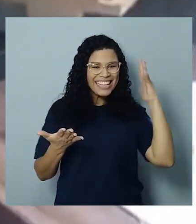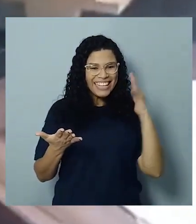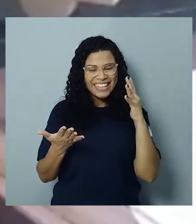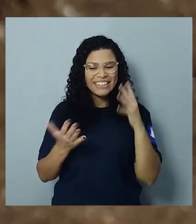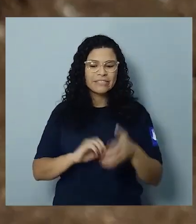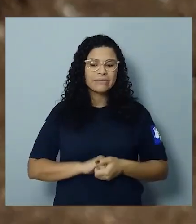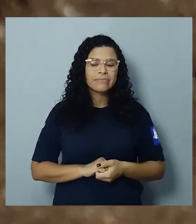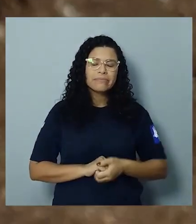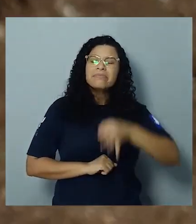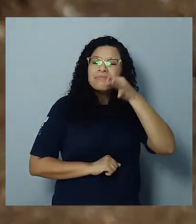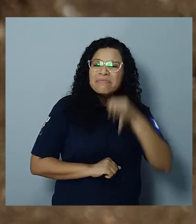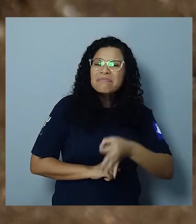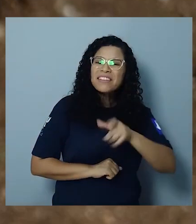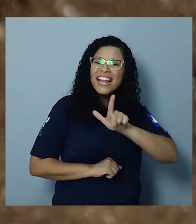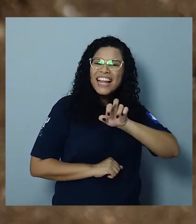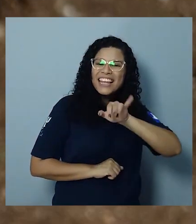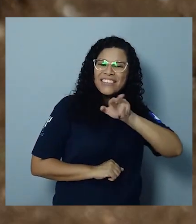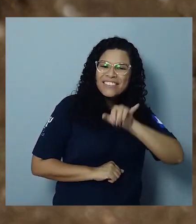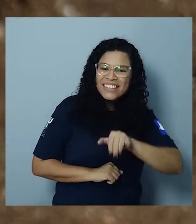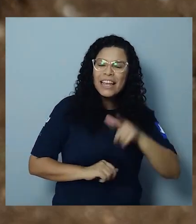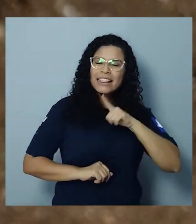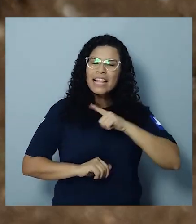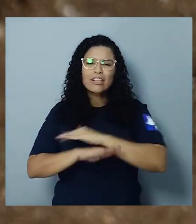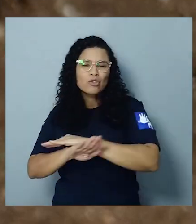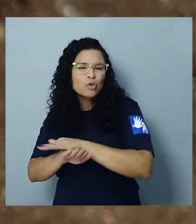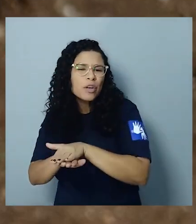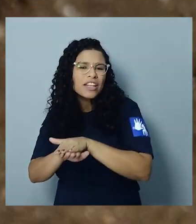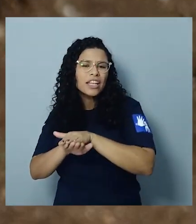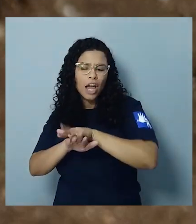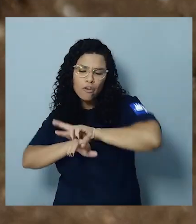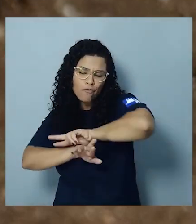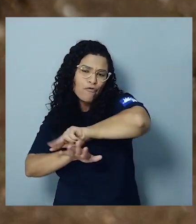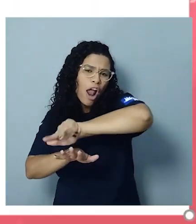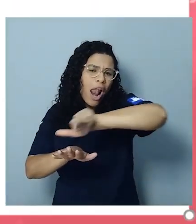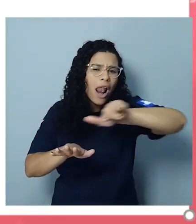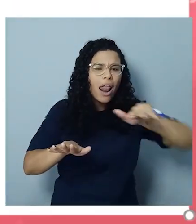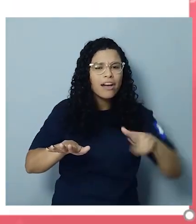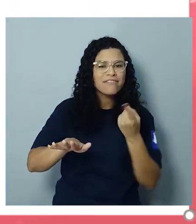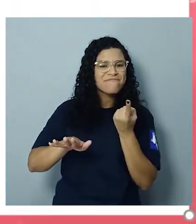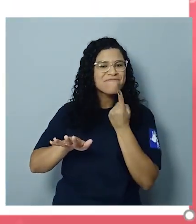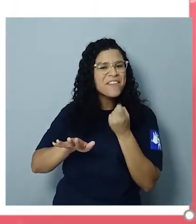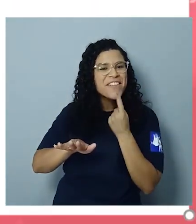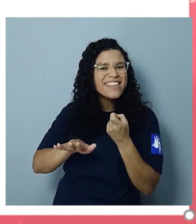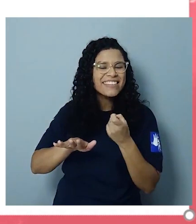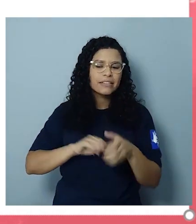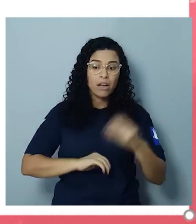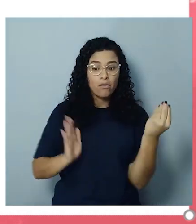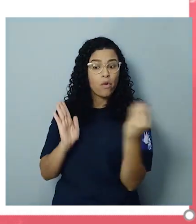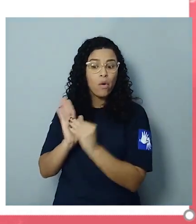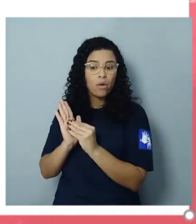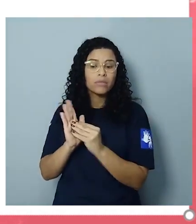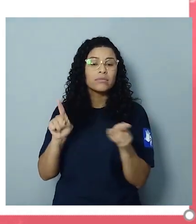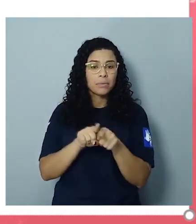É isso aí Levi existem muitas joaninhas vermelhas agora vou anotar o último nesse